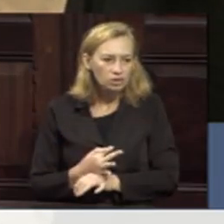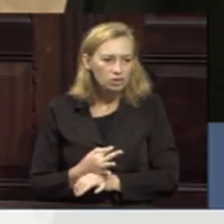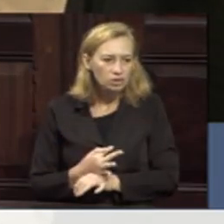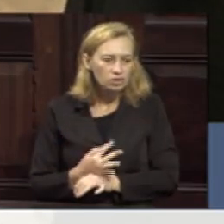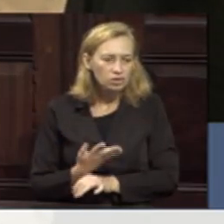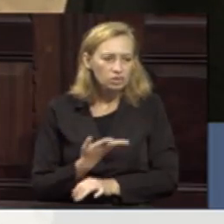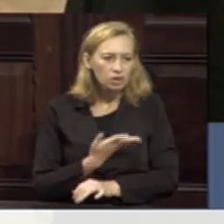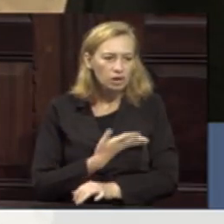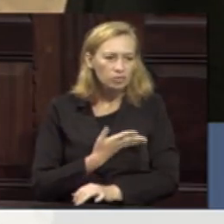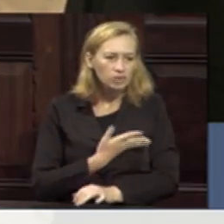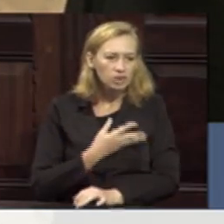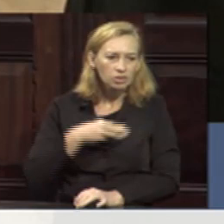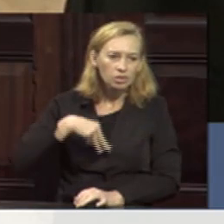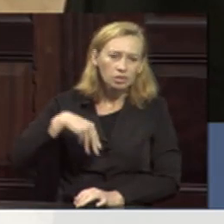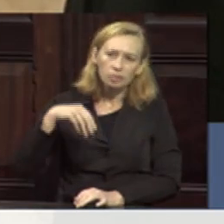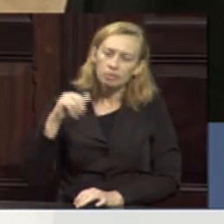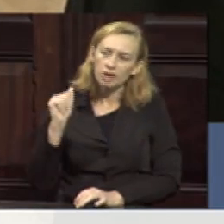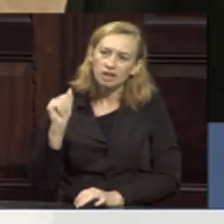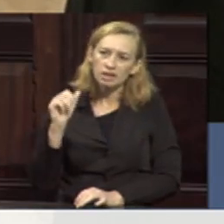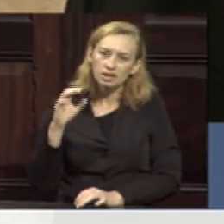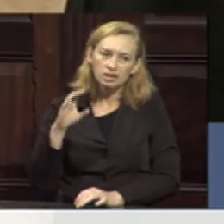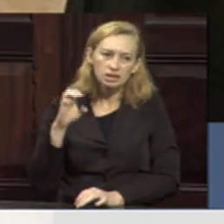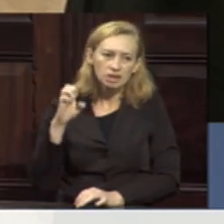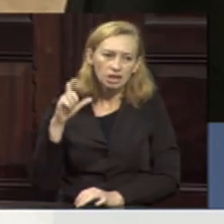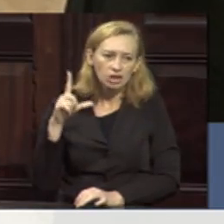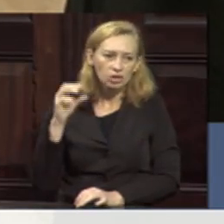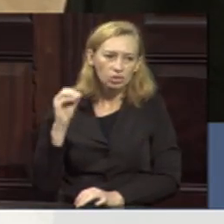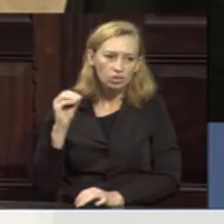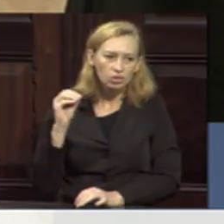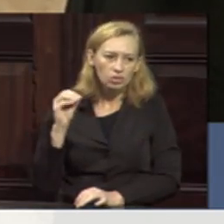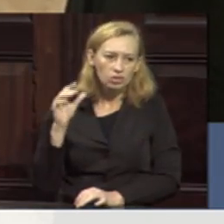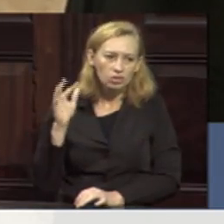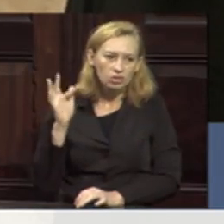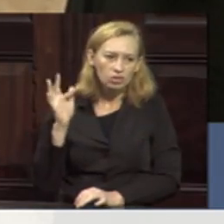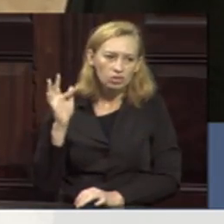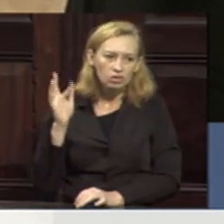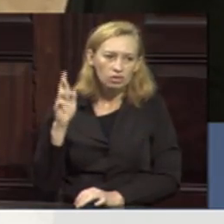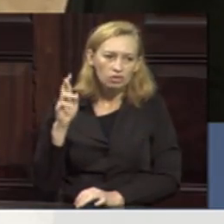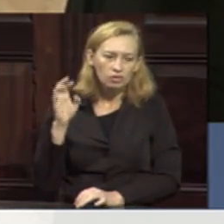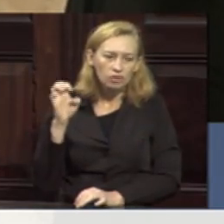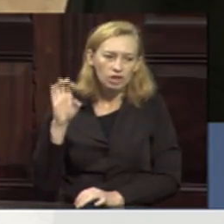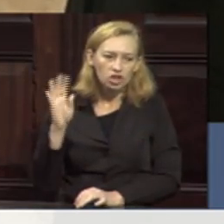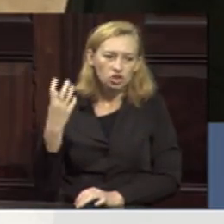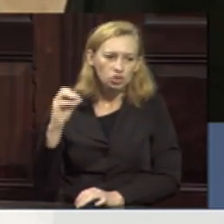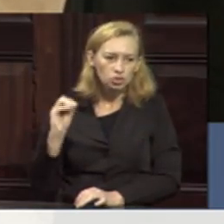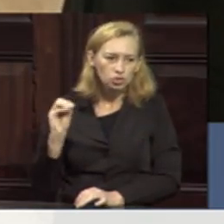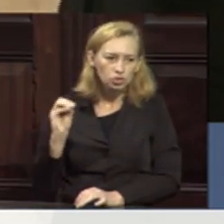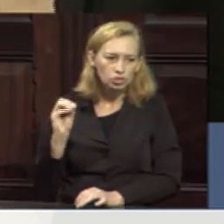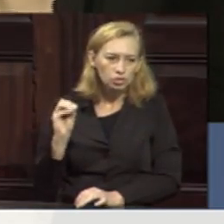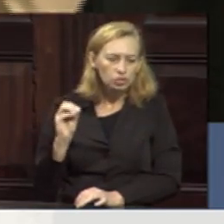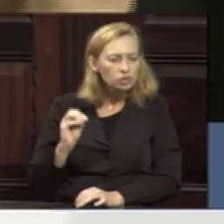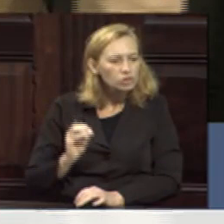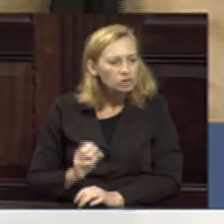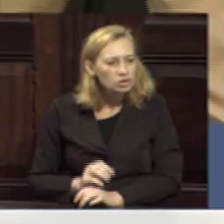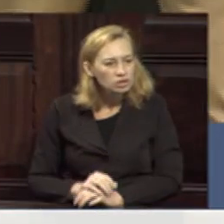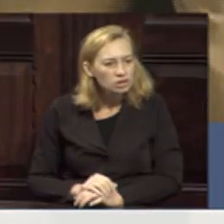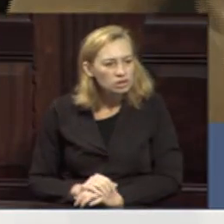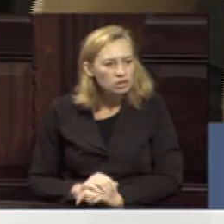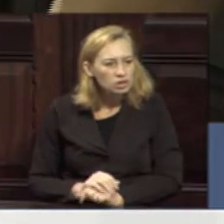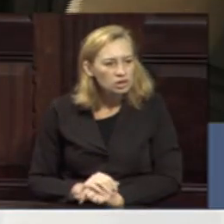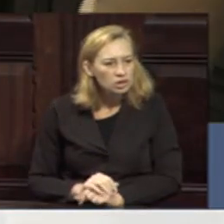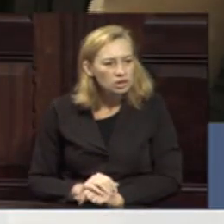companheiros Marcelo Freixo, o Anderson Nogueira e Flávio Serafini,